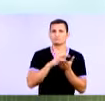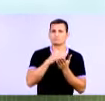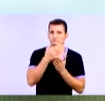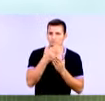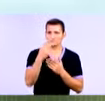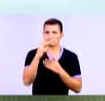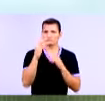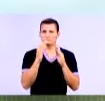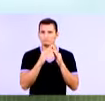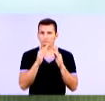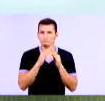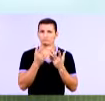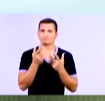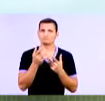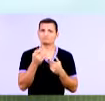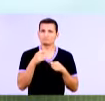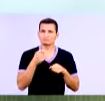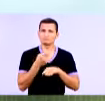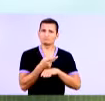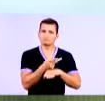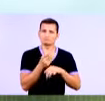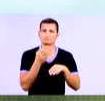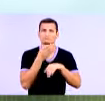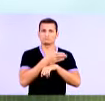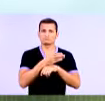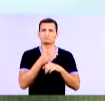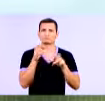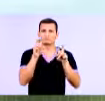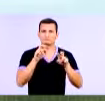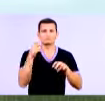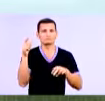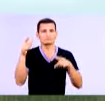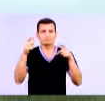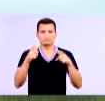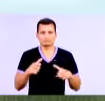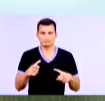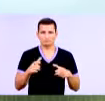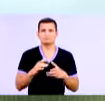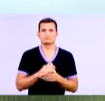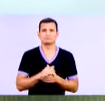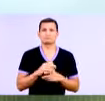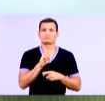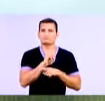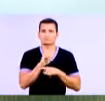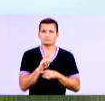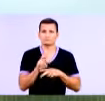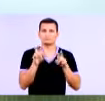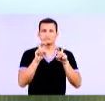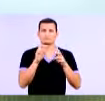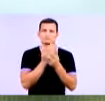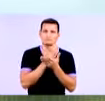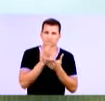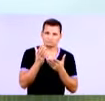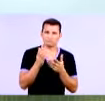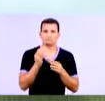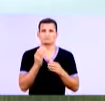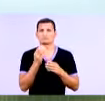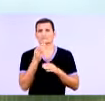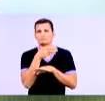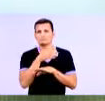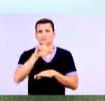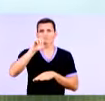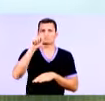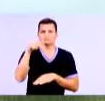casa, procure acessar o computador em algum outro lugar, procure emprestar o computador de alguém, procure uma LAN house, procure